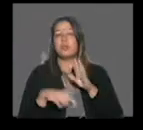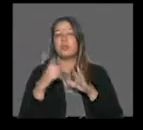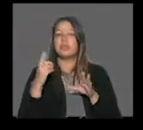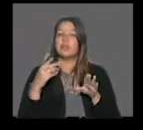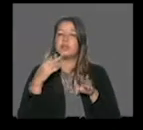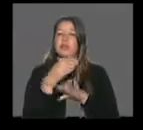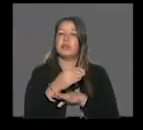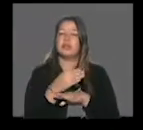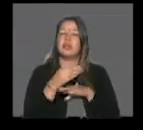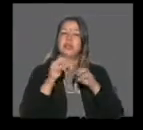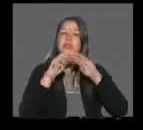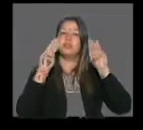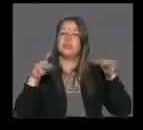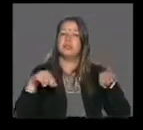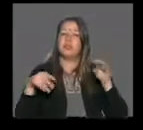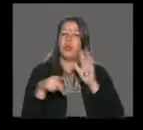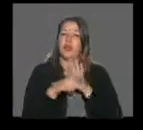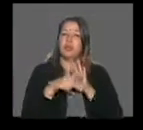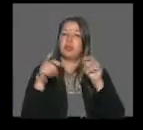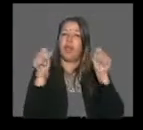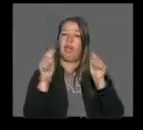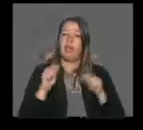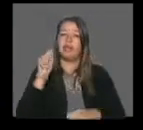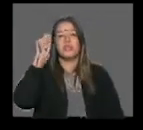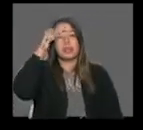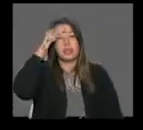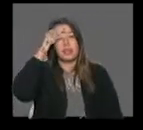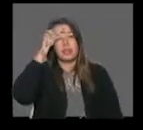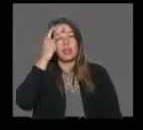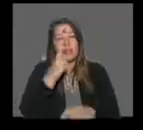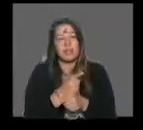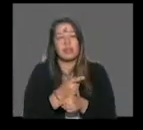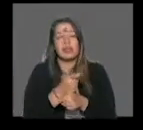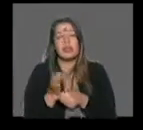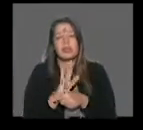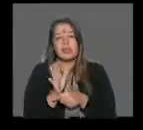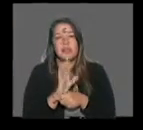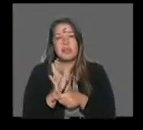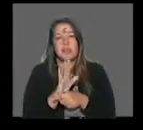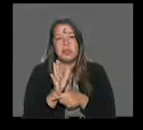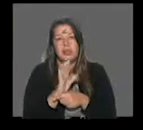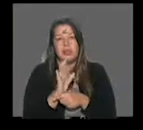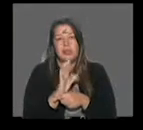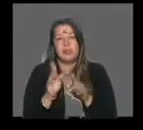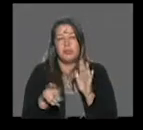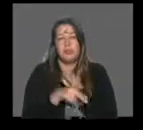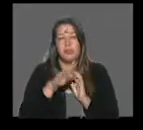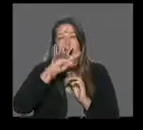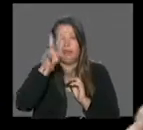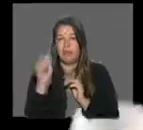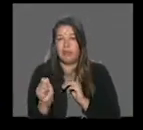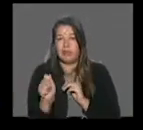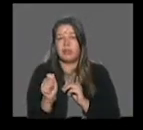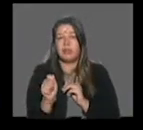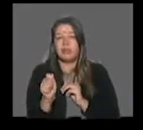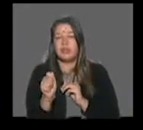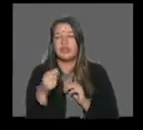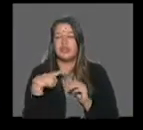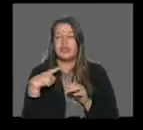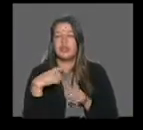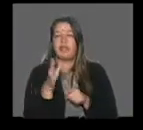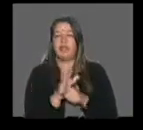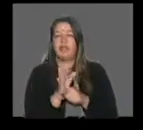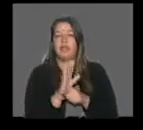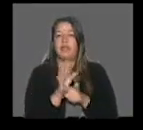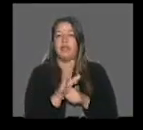uma vez entrei no Museu de Arte Negra do Smithsonian e encontrei uma mostra de cinema africano. E estava passando um filme do Ousmane